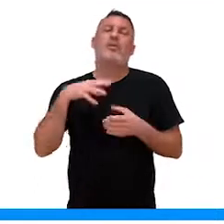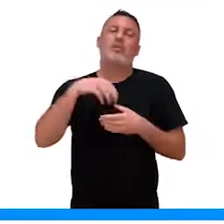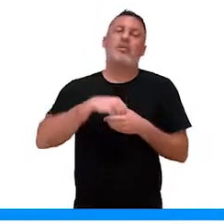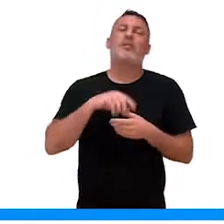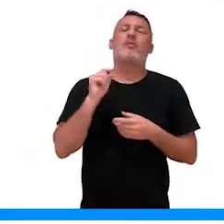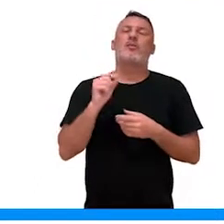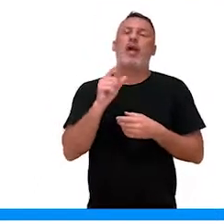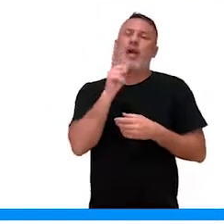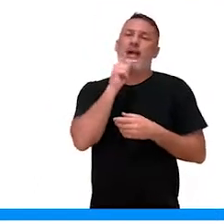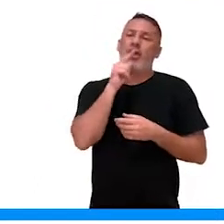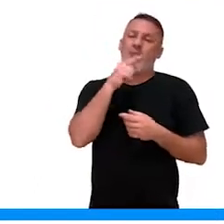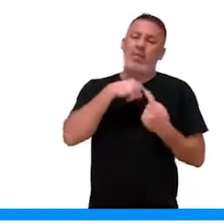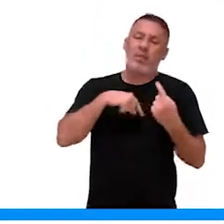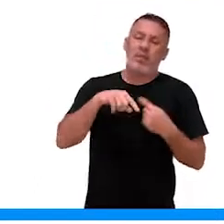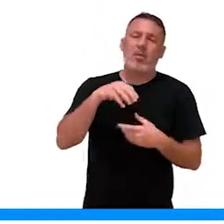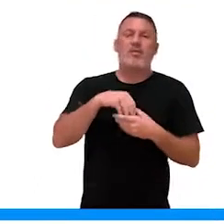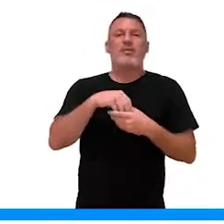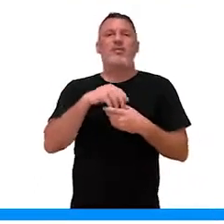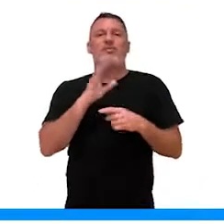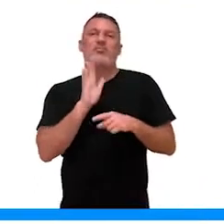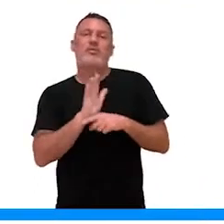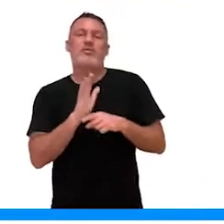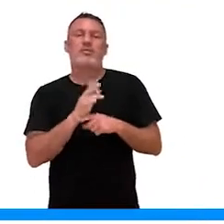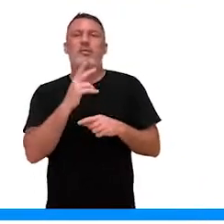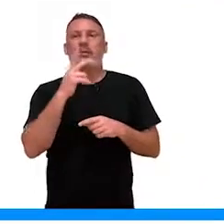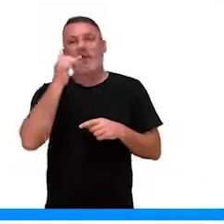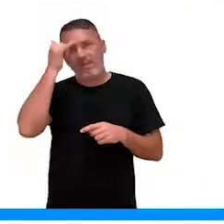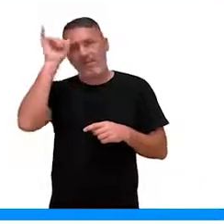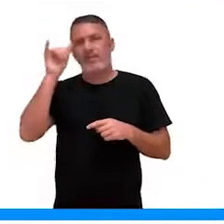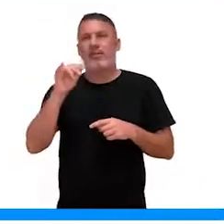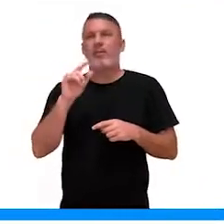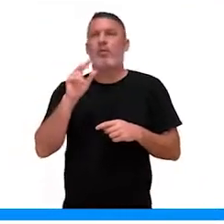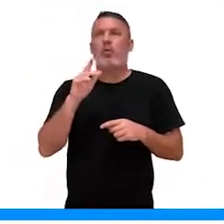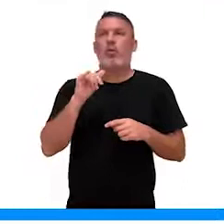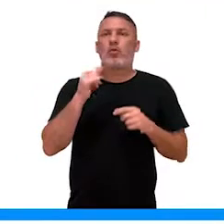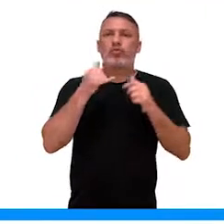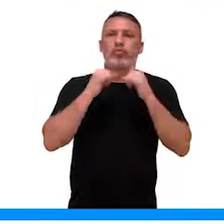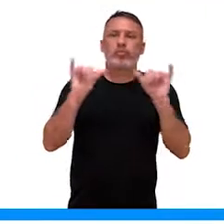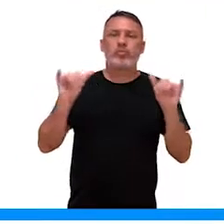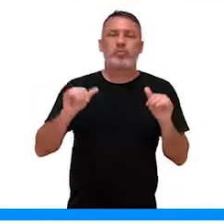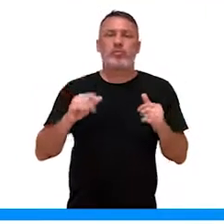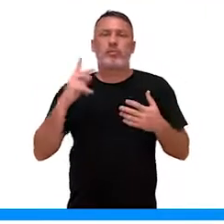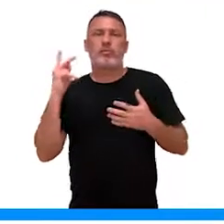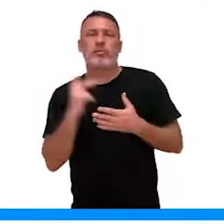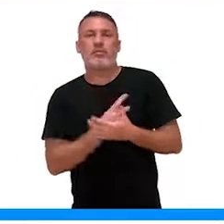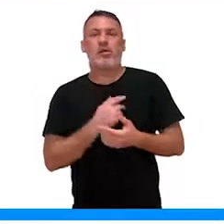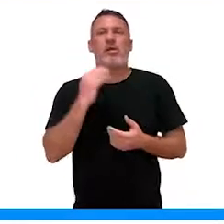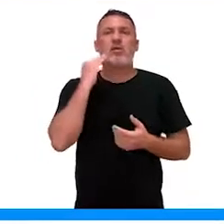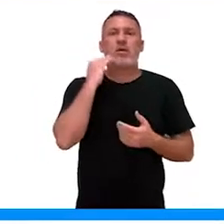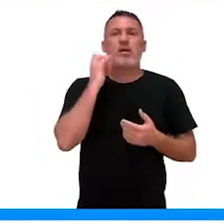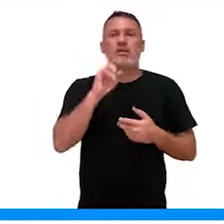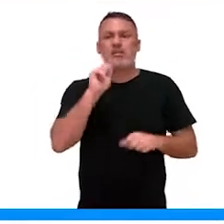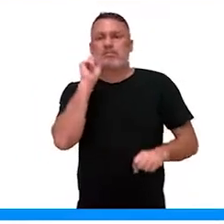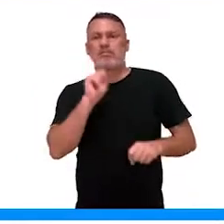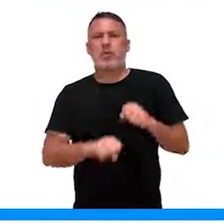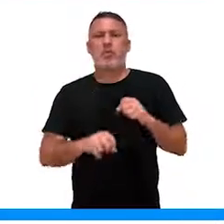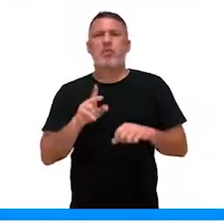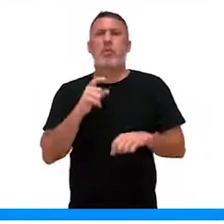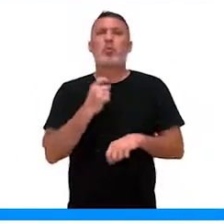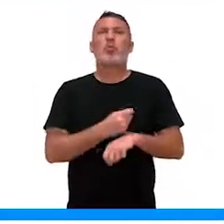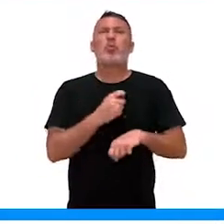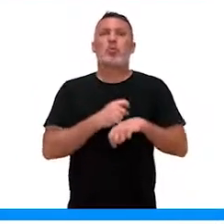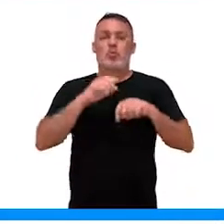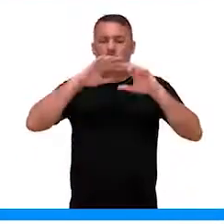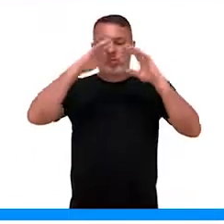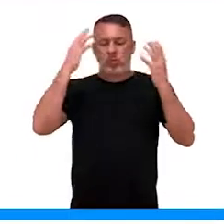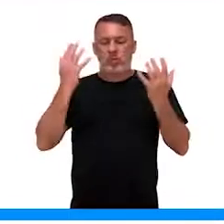de líquido dentro de uma cavidade evita choque mecânico, para a gente não ter uma danificação do embrião. Ele regula para não ter uma